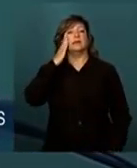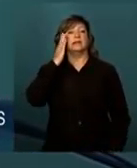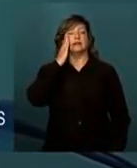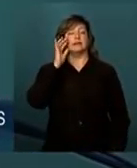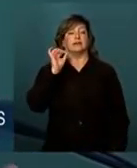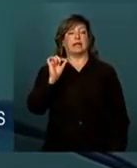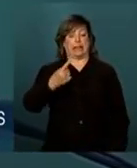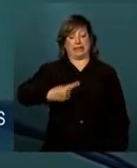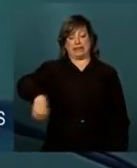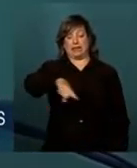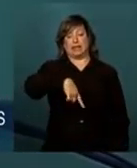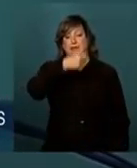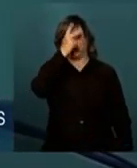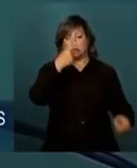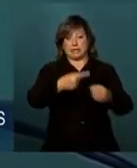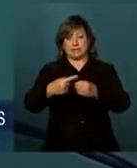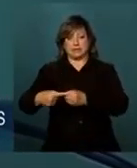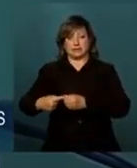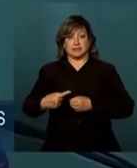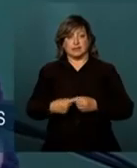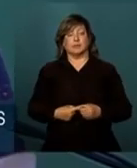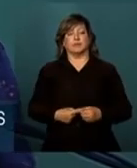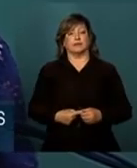que desses municípios,